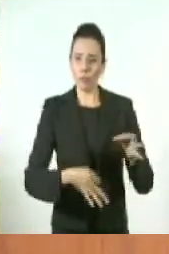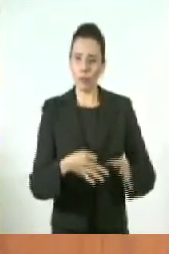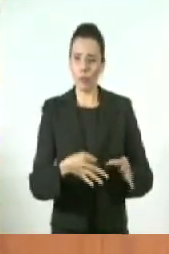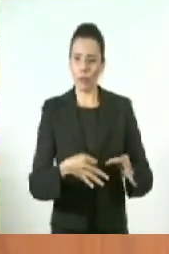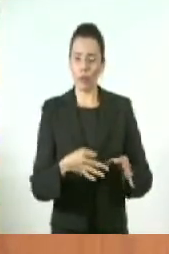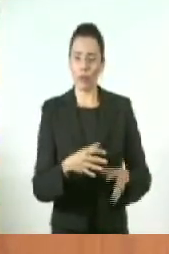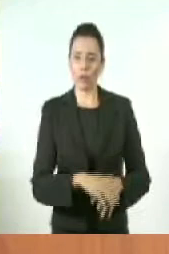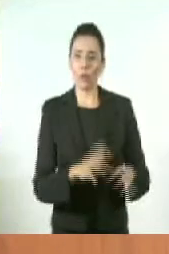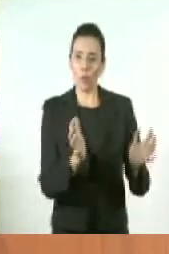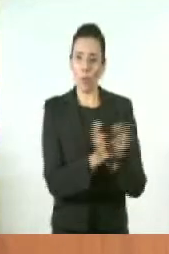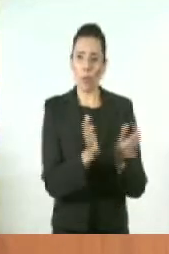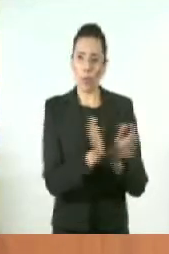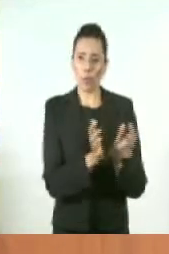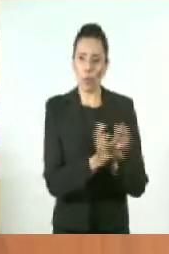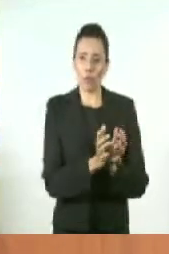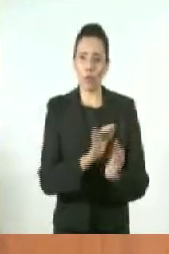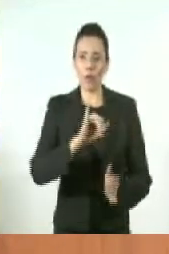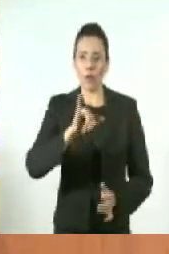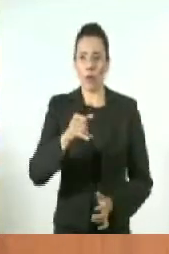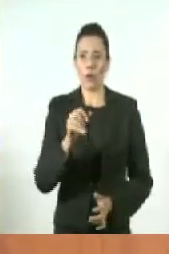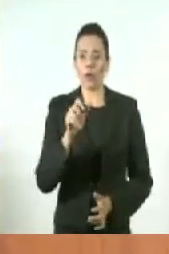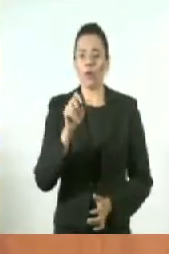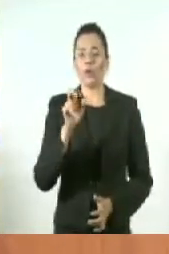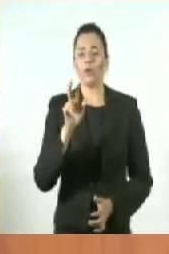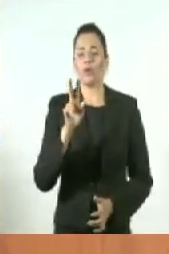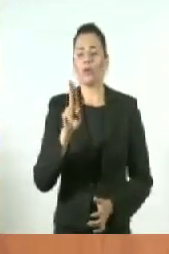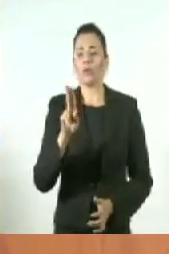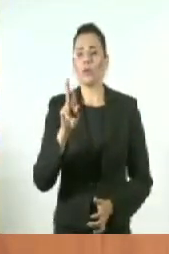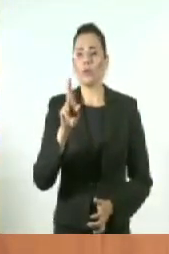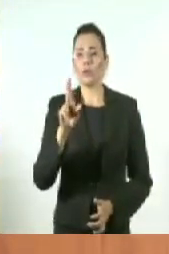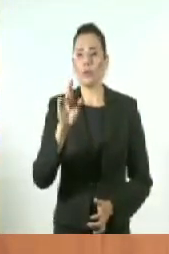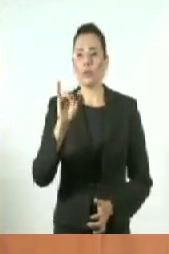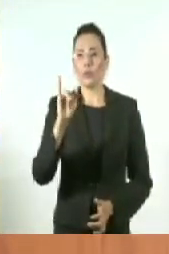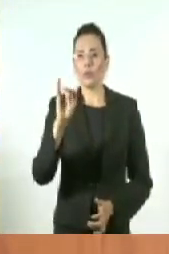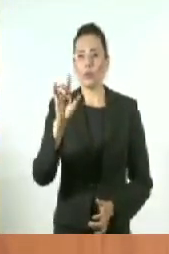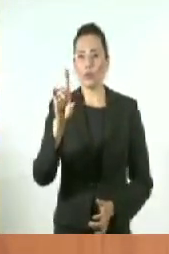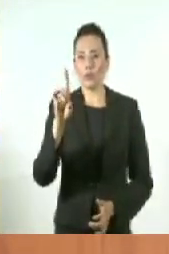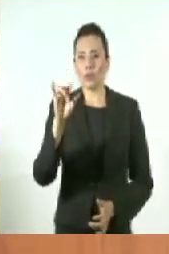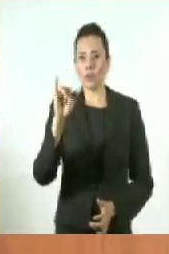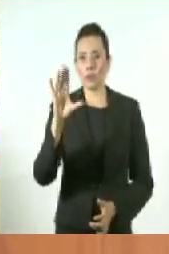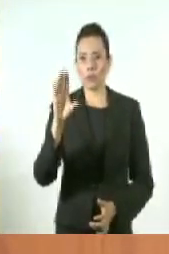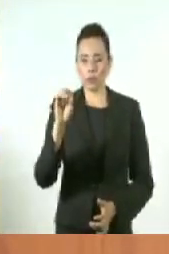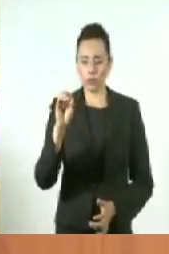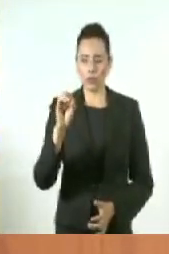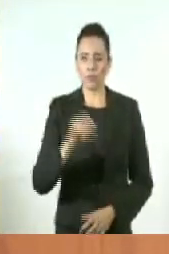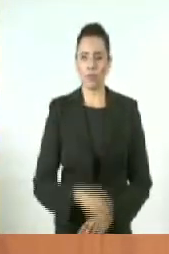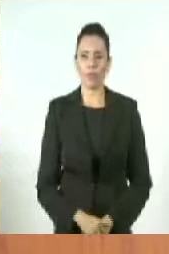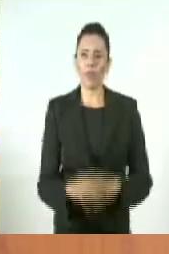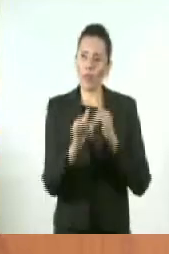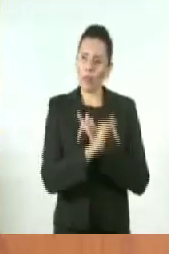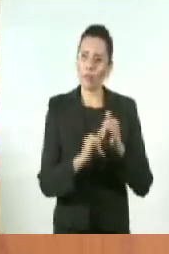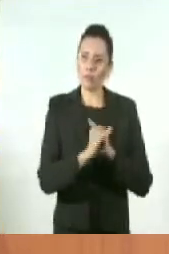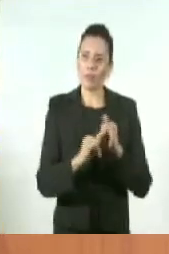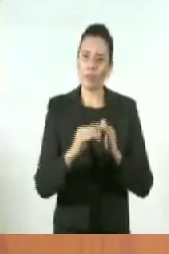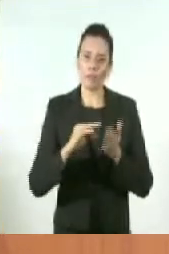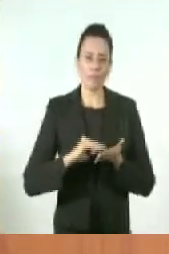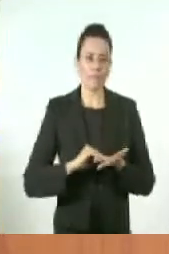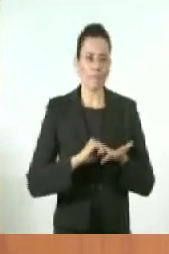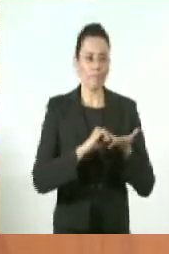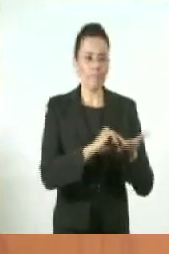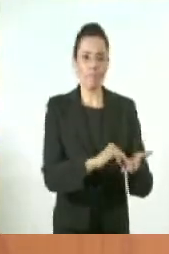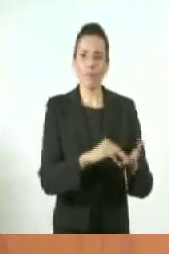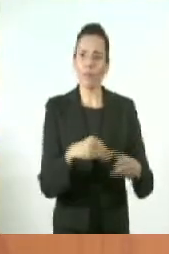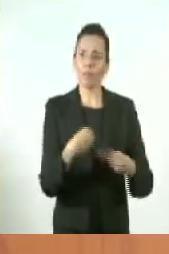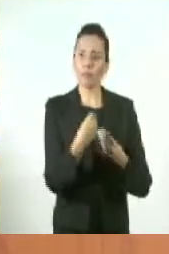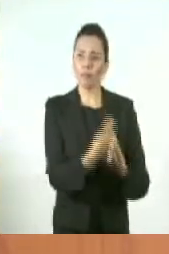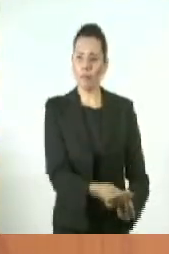e bugalhos, para o juiz. E é isso que eu digo. Será que isso confundiu a cabeça do